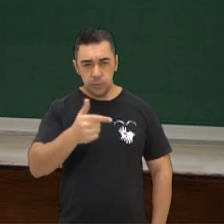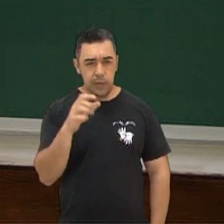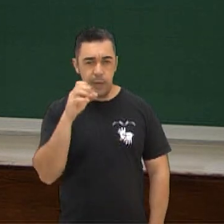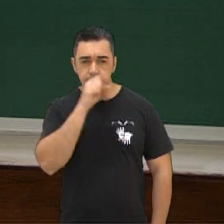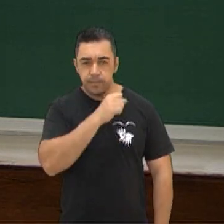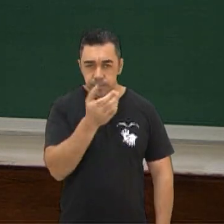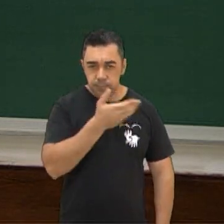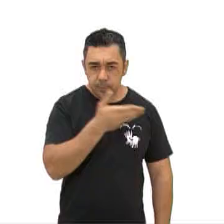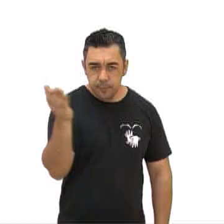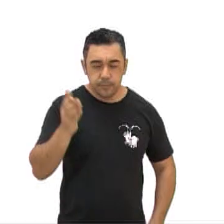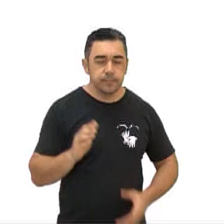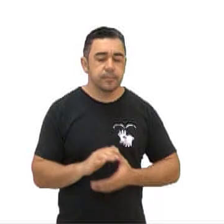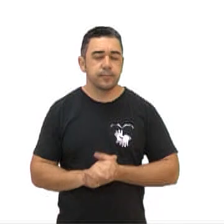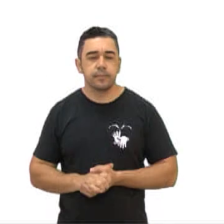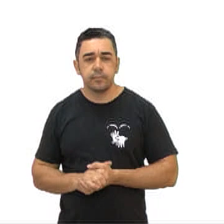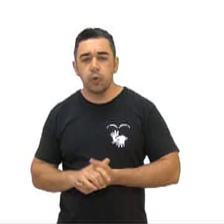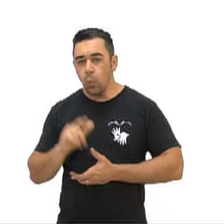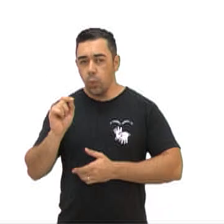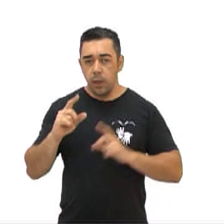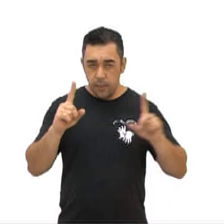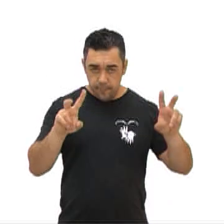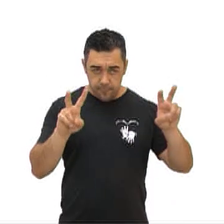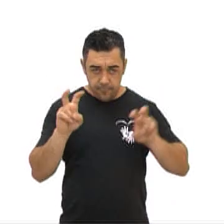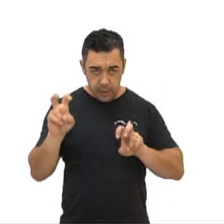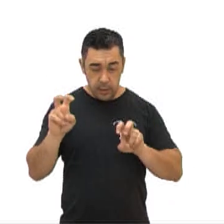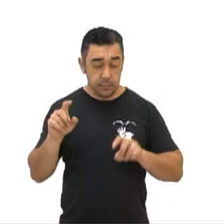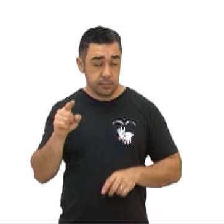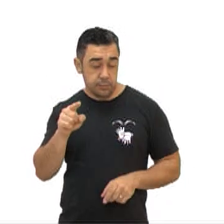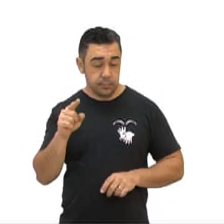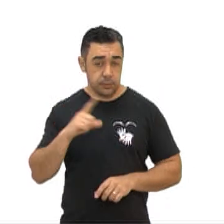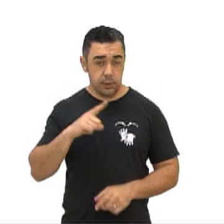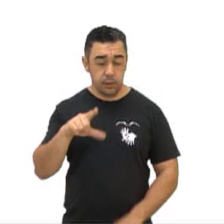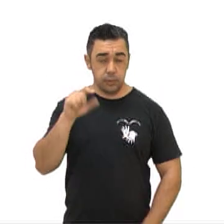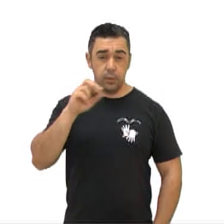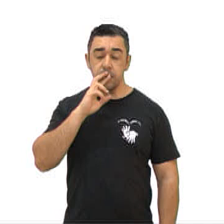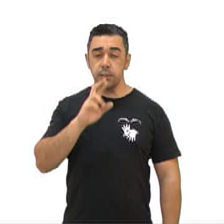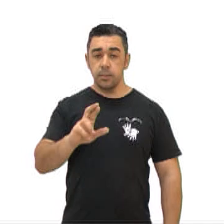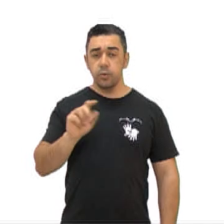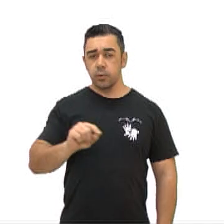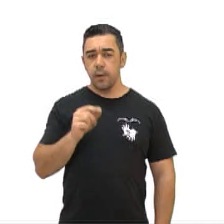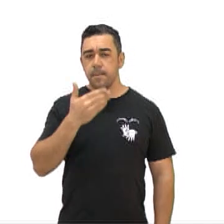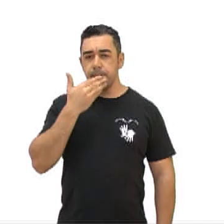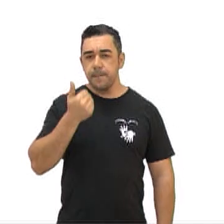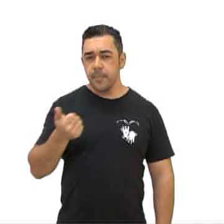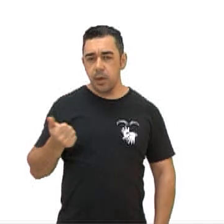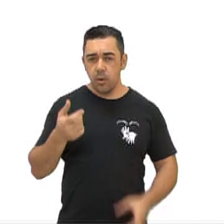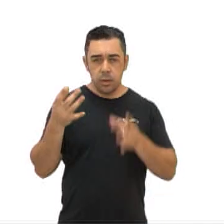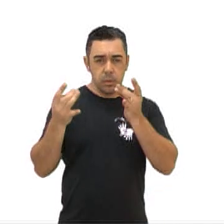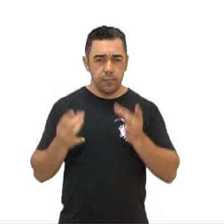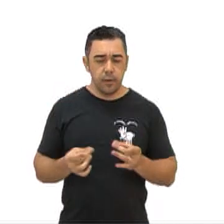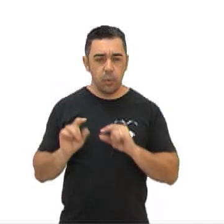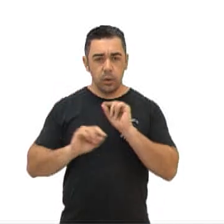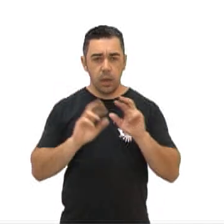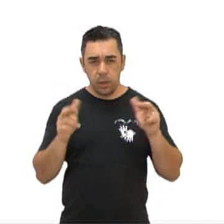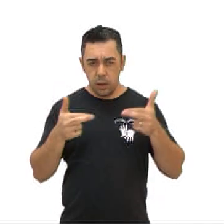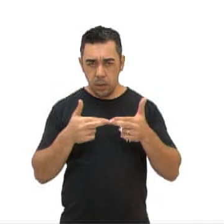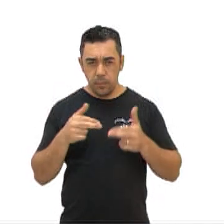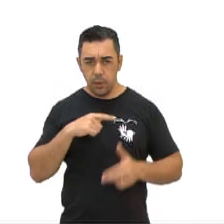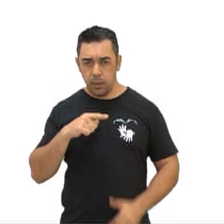rápido para vocês. Considere o fragmento em destaque e assinale a opção que melhor define a rima presente no